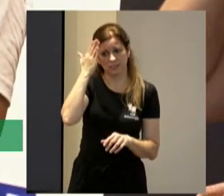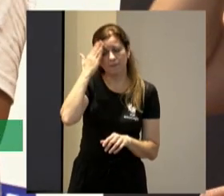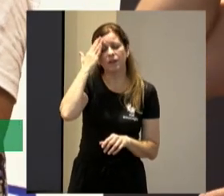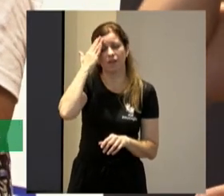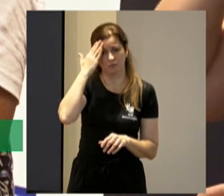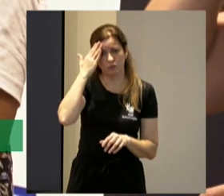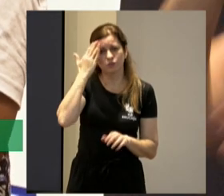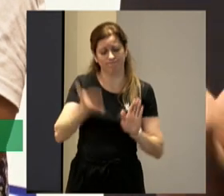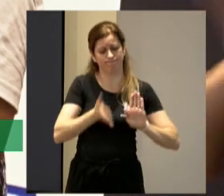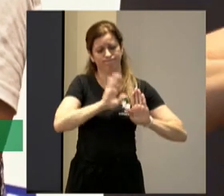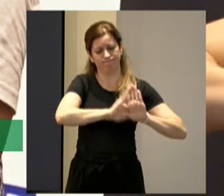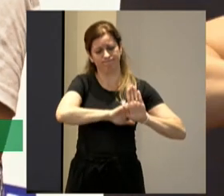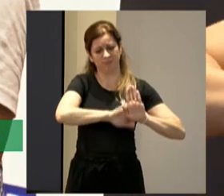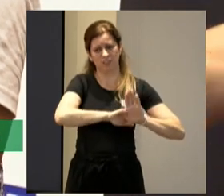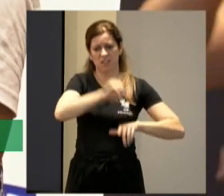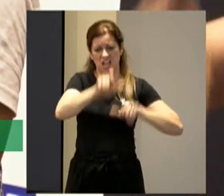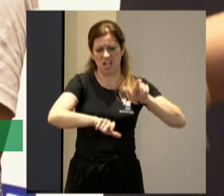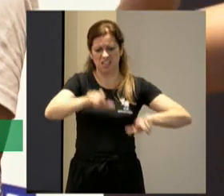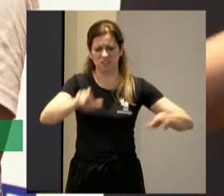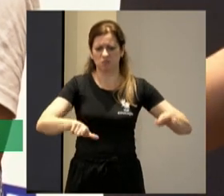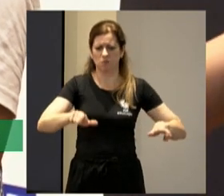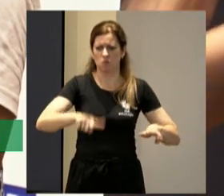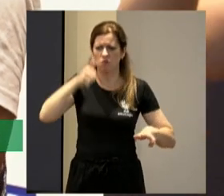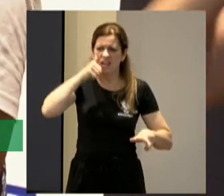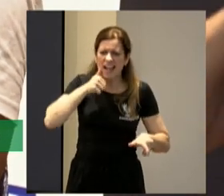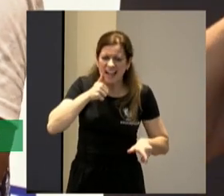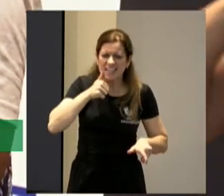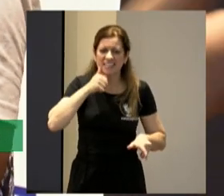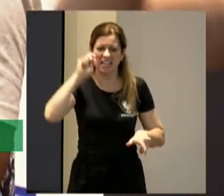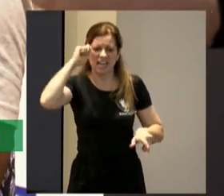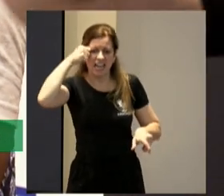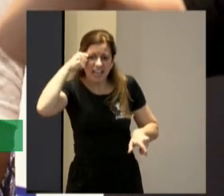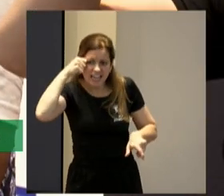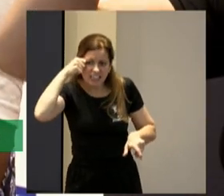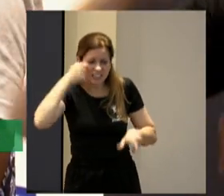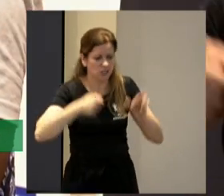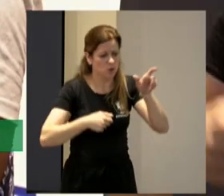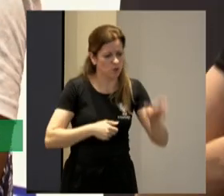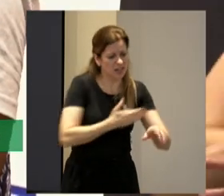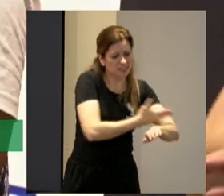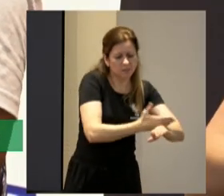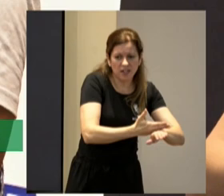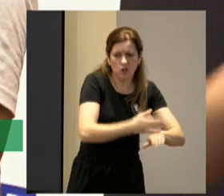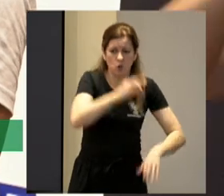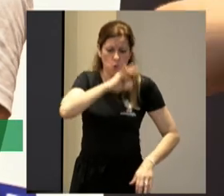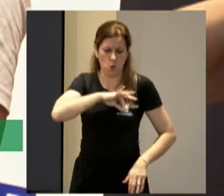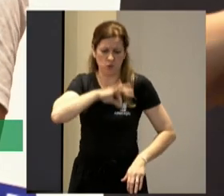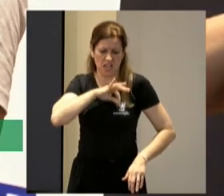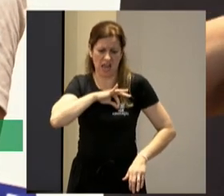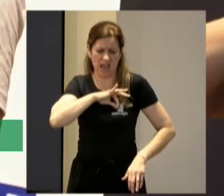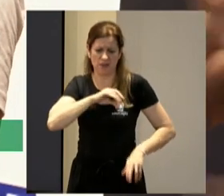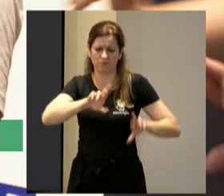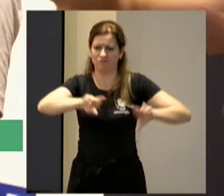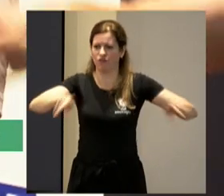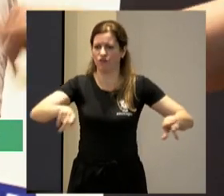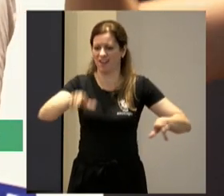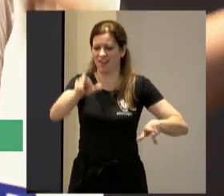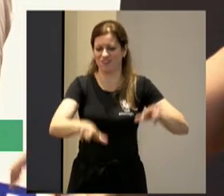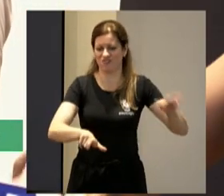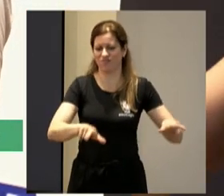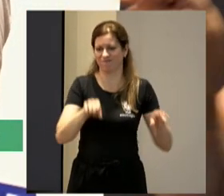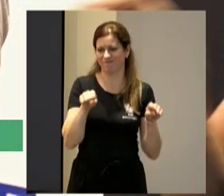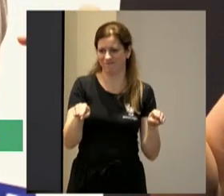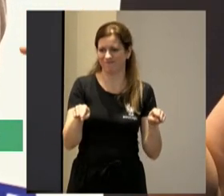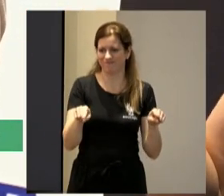trajetórias iguais, mulheres negras e mulheres brancas recebem salários diferentes. A gente sabe que a nossa